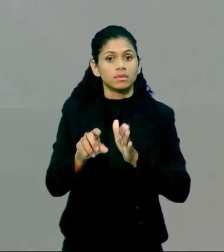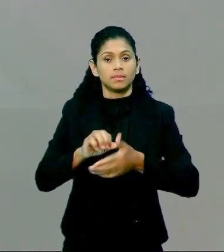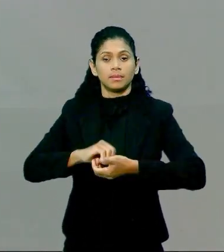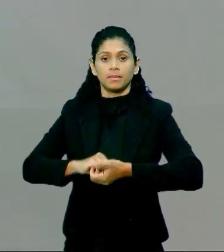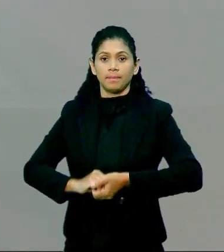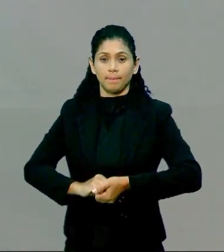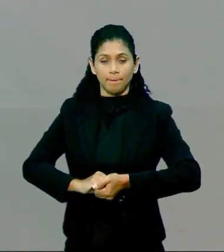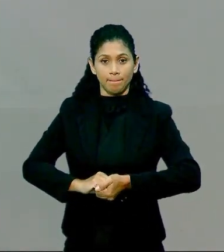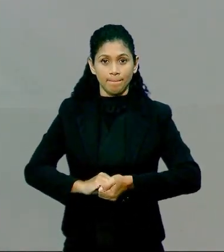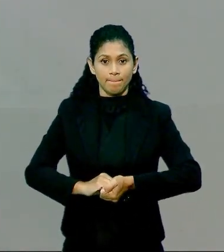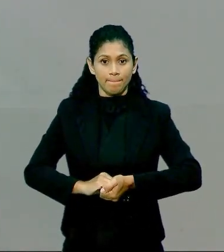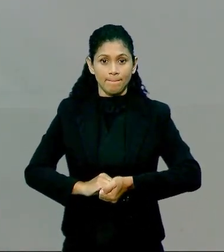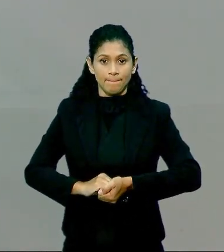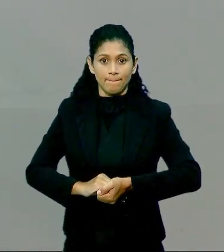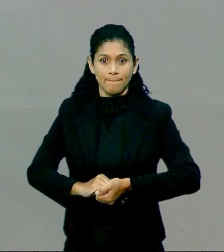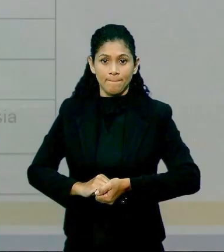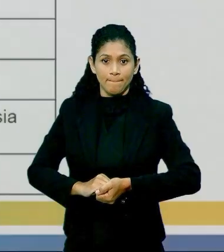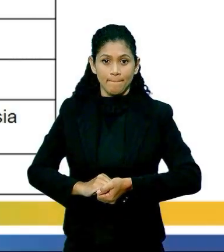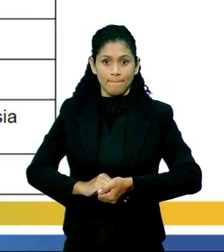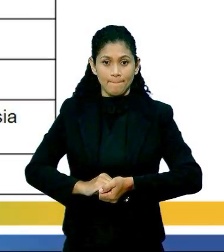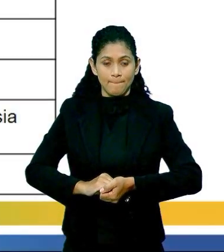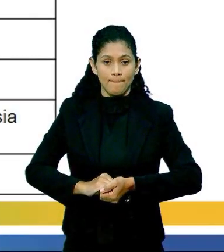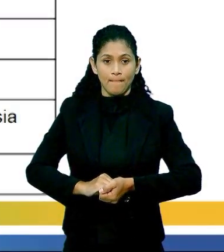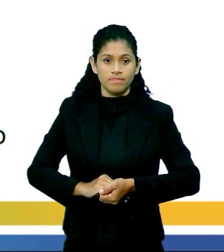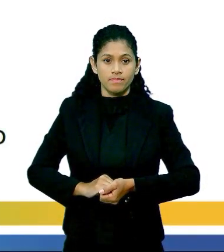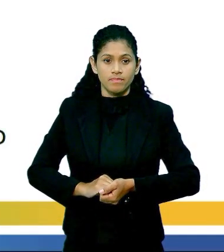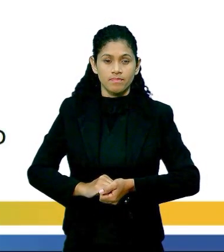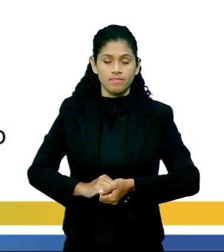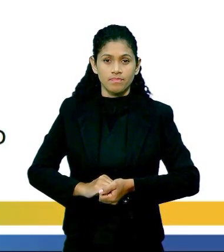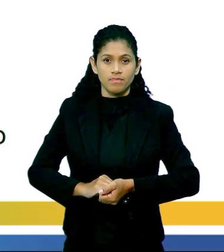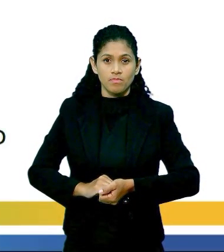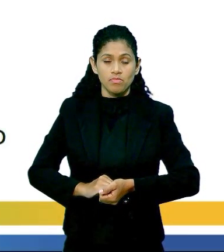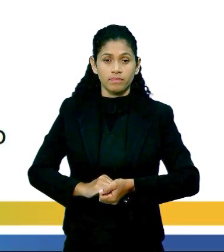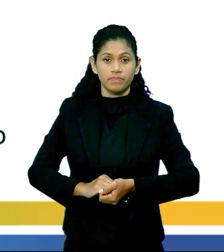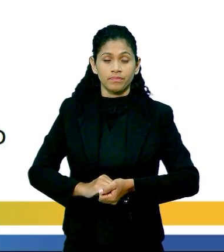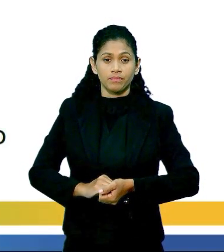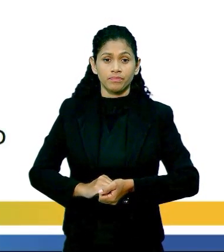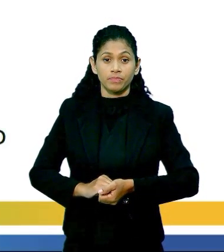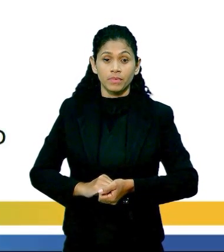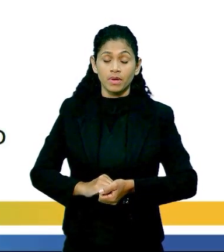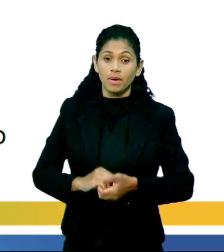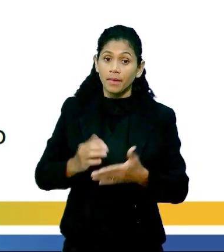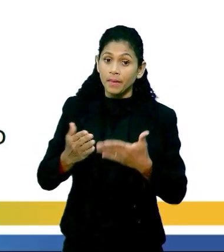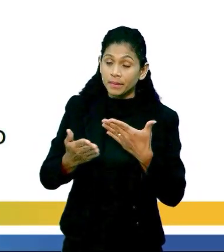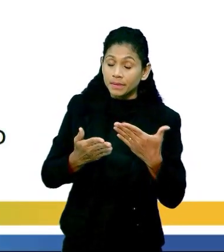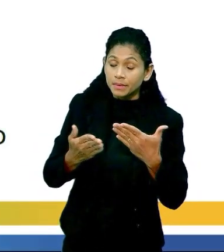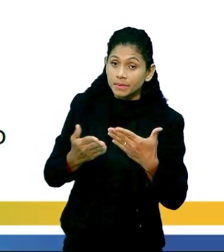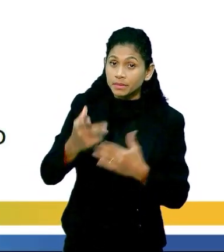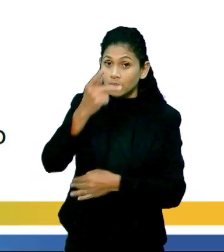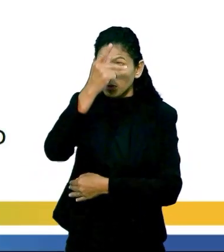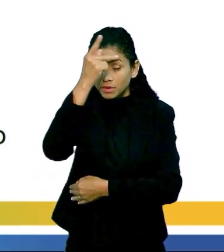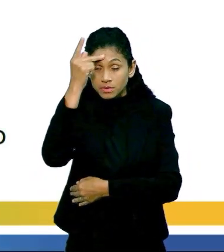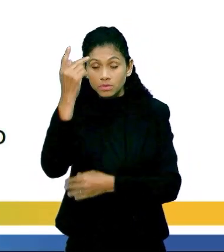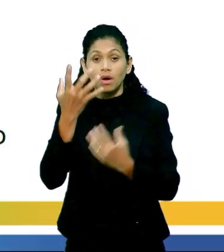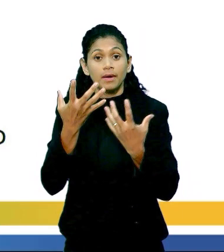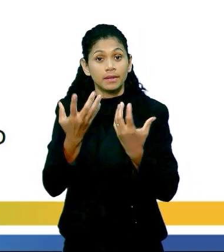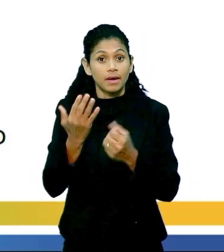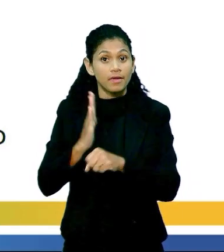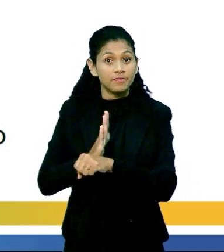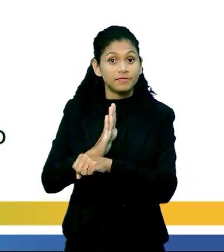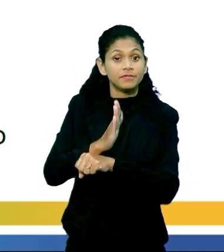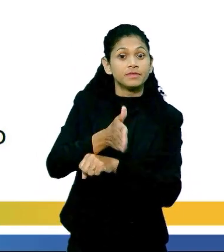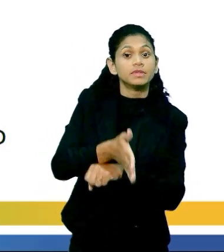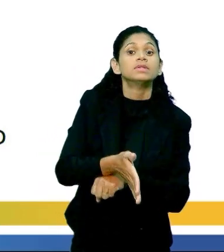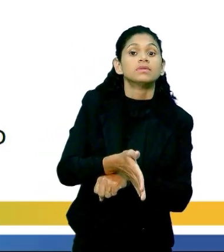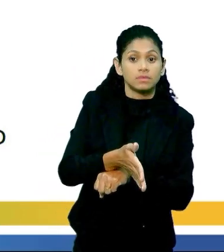está querendo de nós, né? Então vamos verificar aqui. Suponha que uma pessoa queira visitar a Espanha e deseje